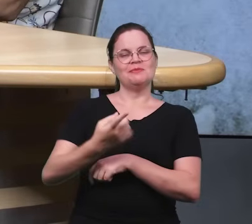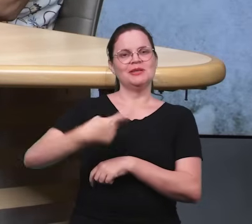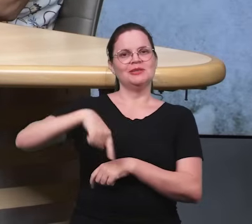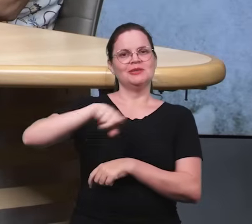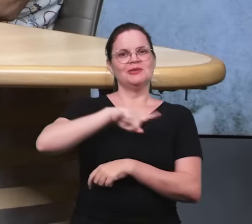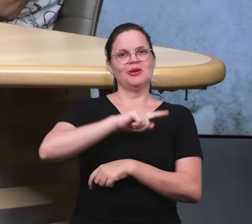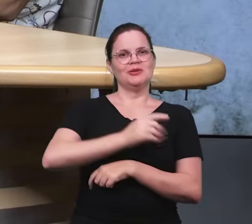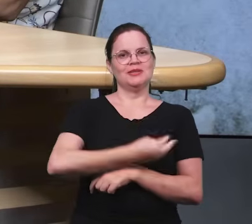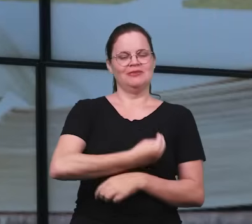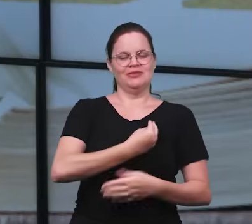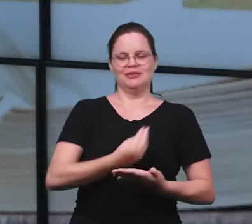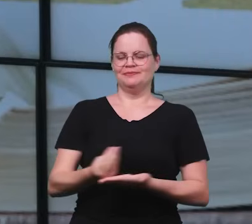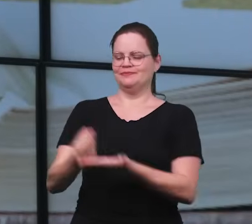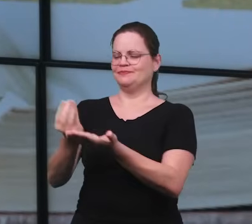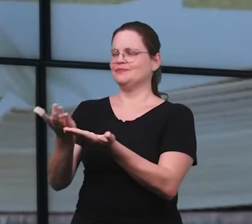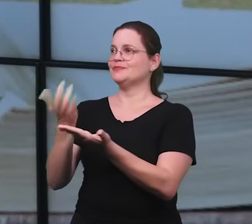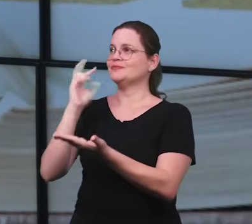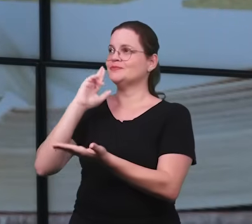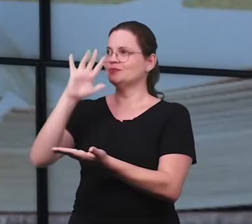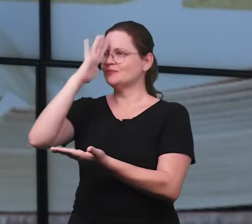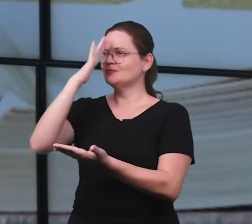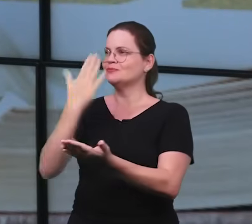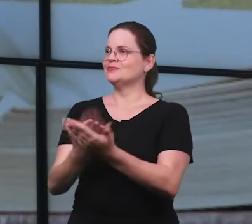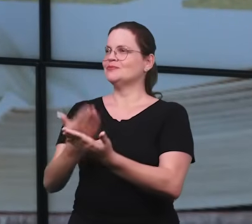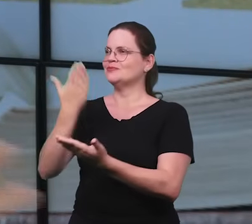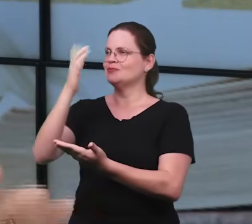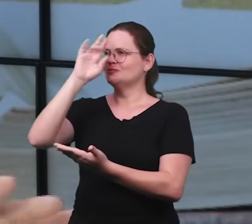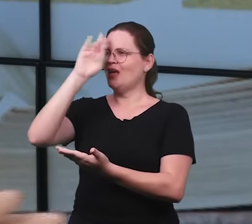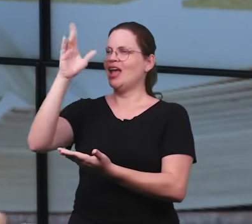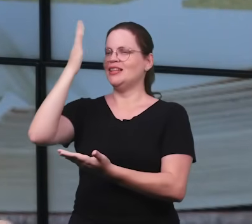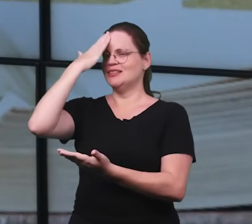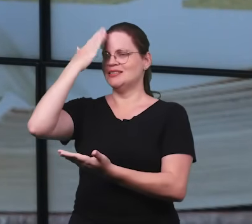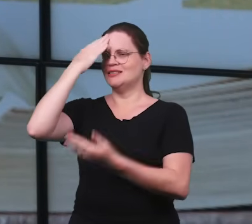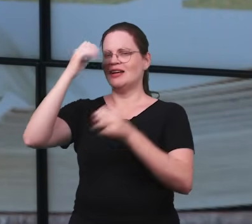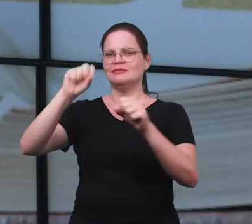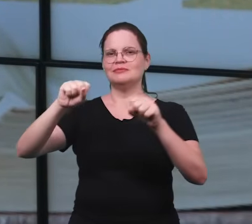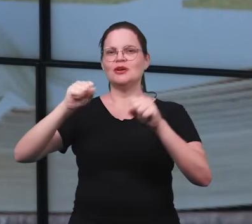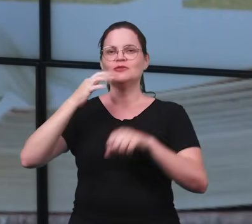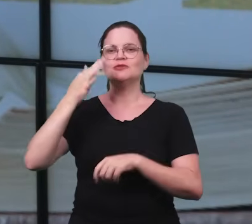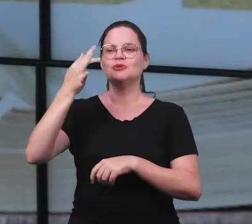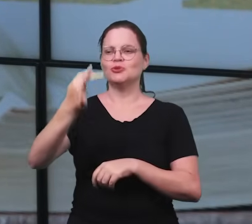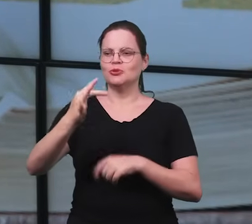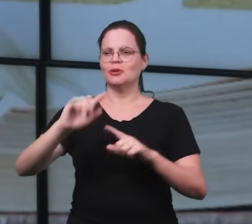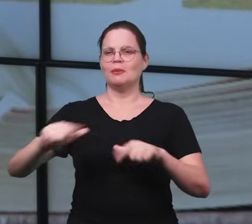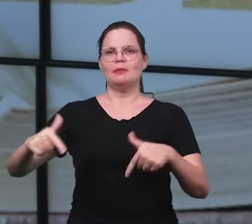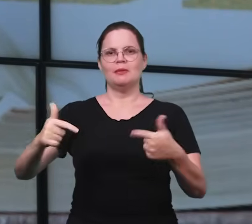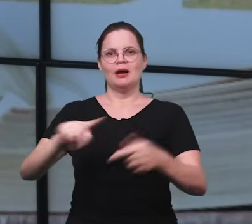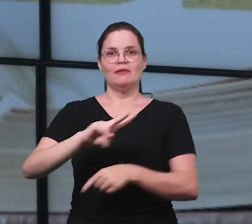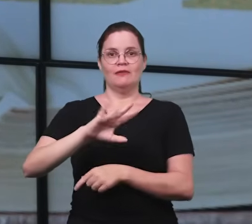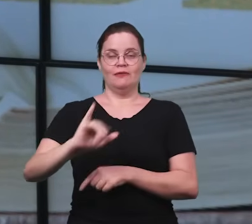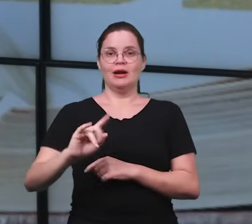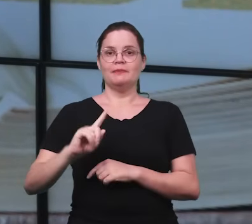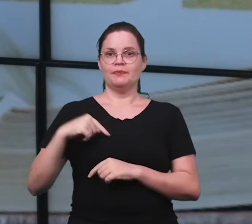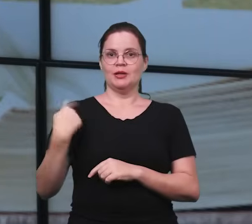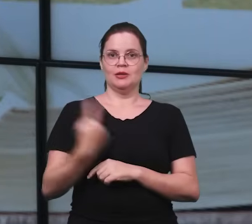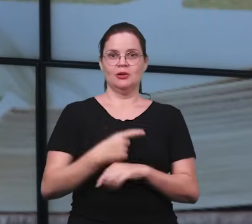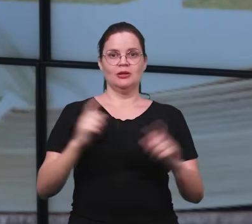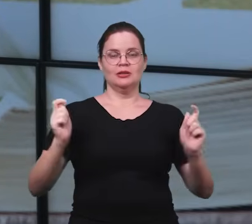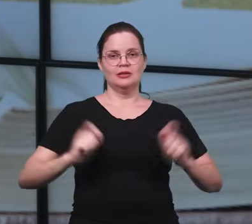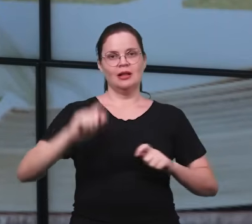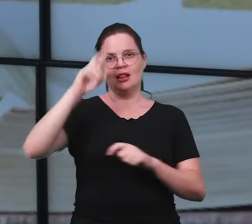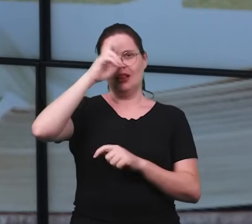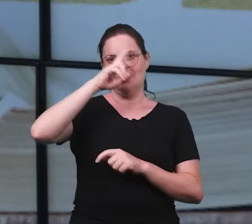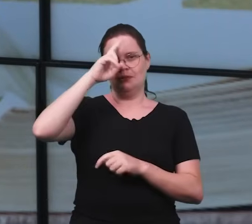nosso caminho ao Senhor, confiarmos nele, porque tudo ele fará. Né? Nós podemos lembrar lá